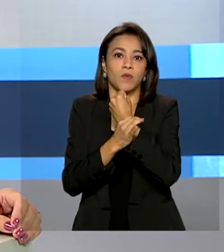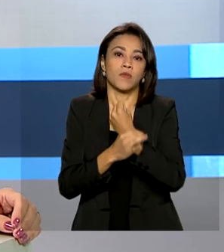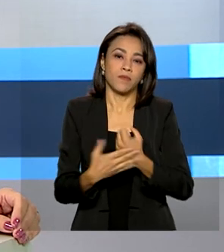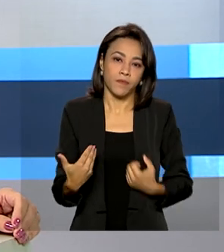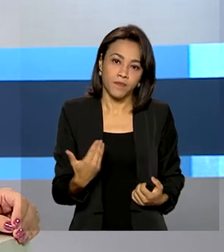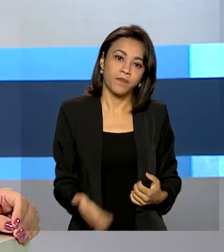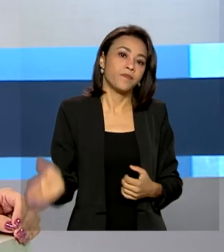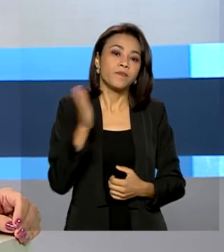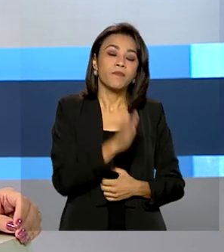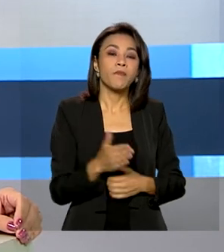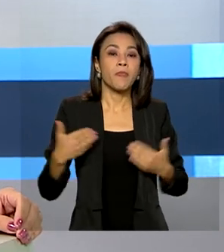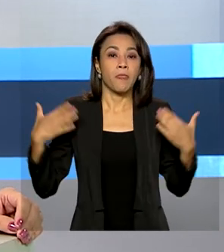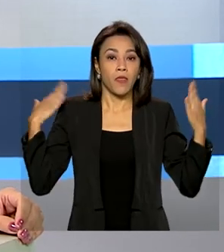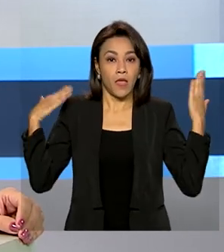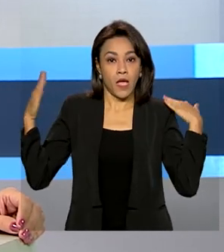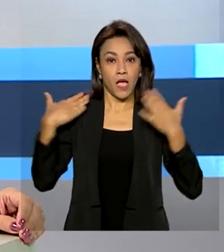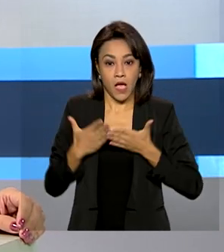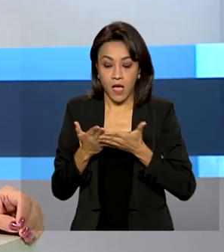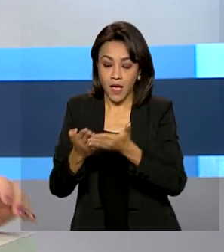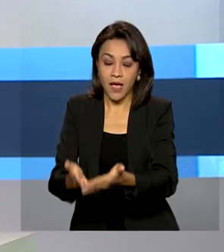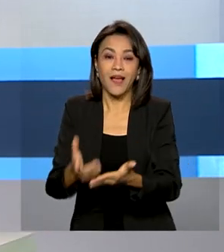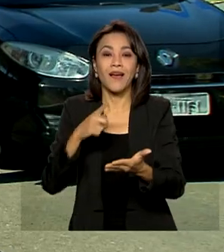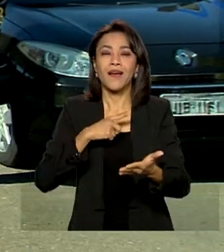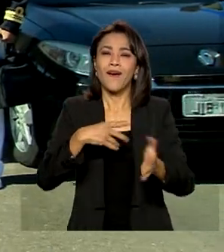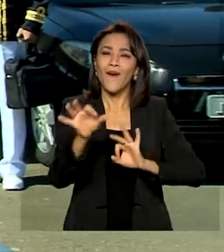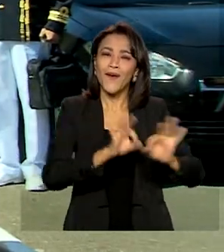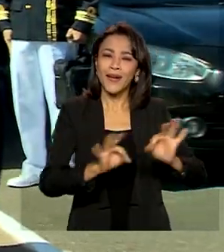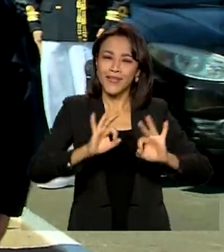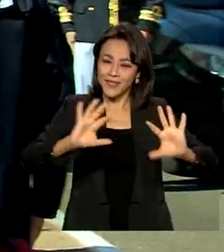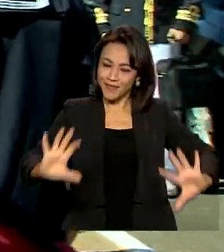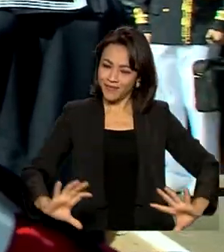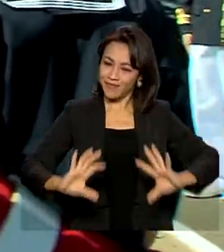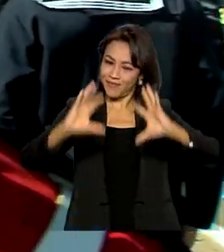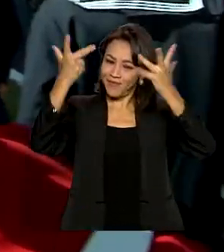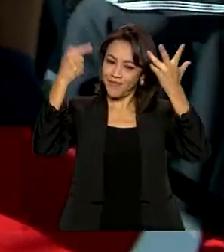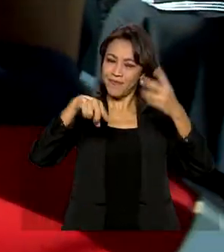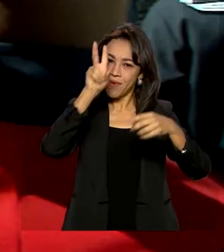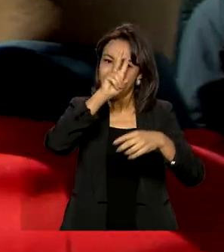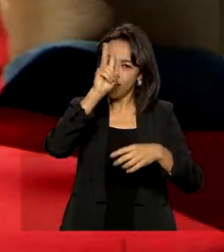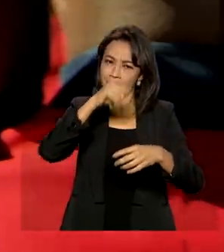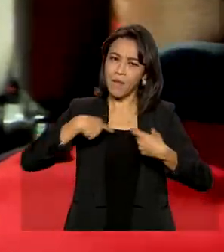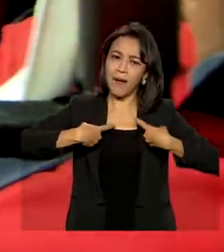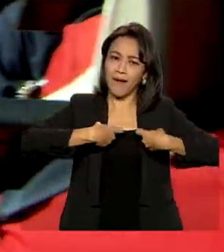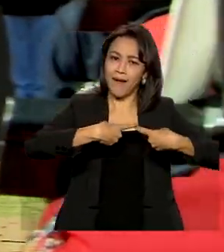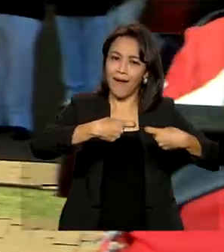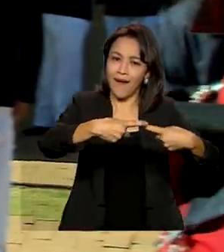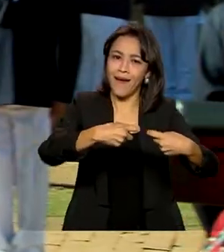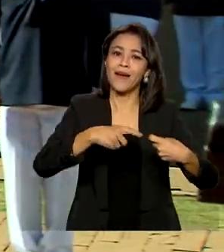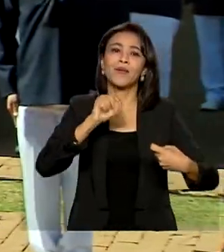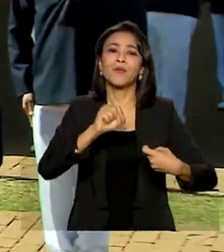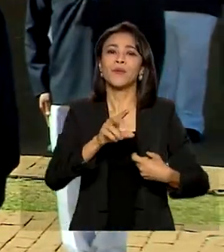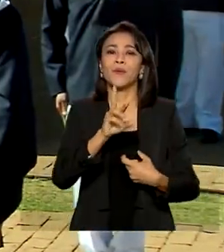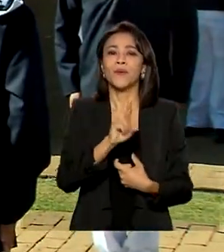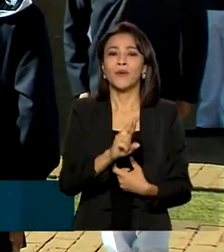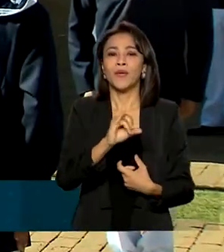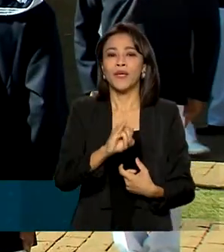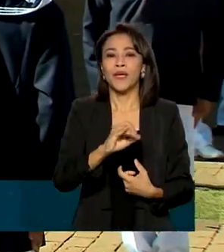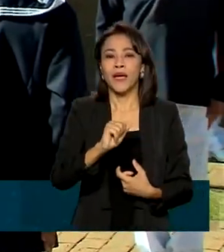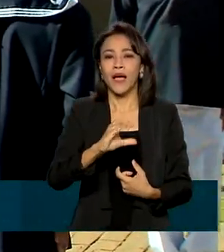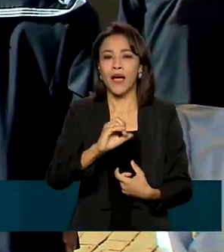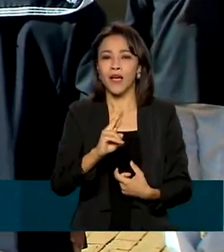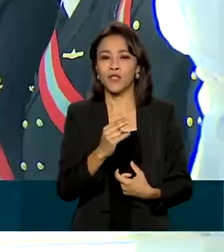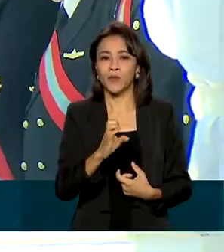e a Marinha do Brasil realizou uma cerimônia para lembrar para lembrar a batalha naval do Riachuelo a disputa foi travada